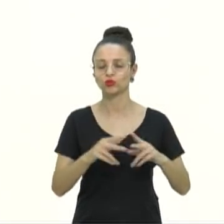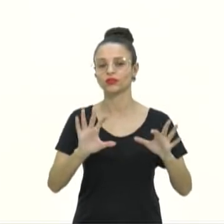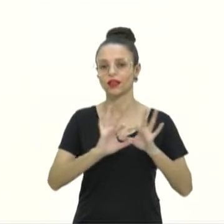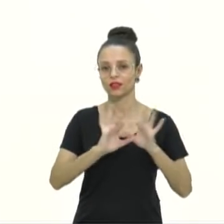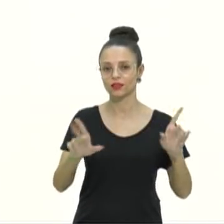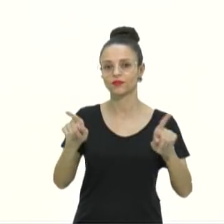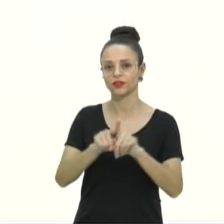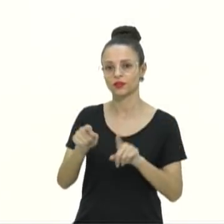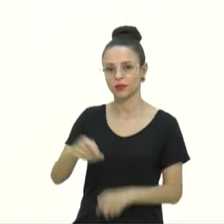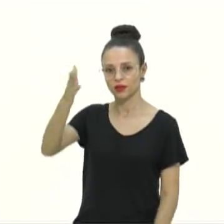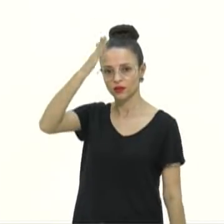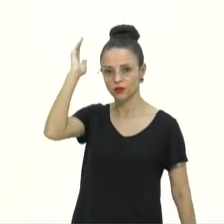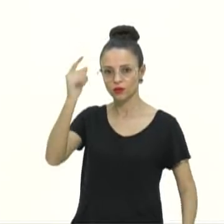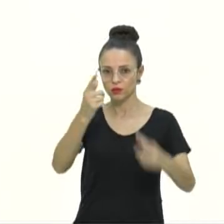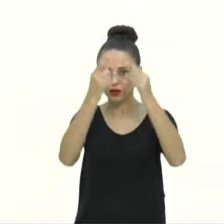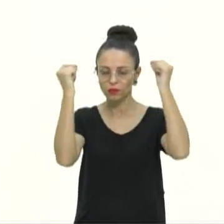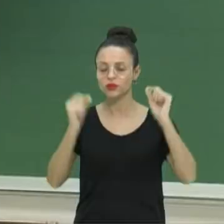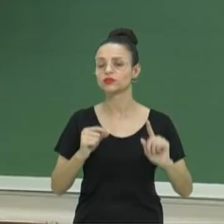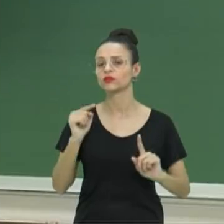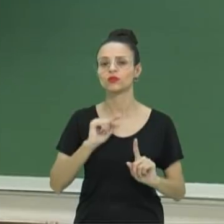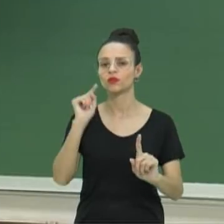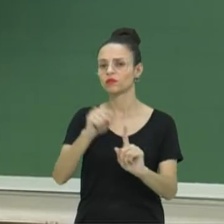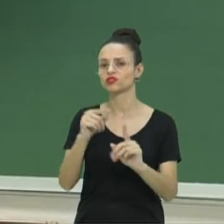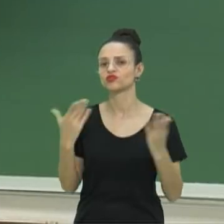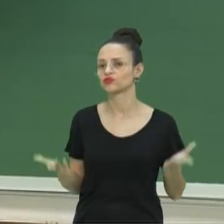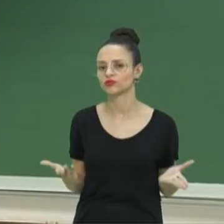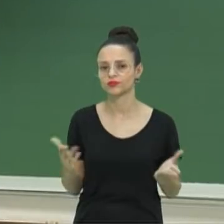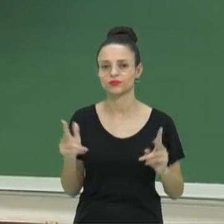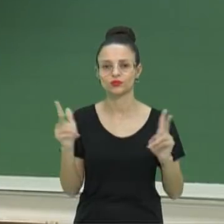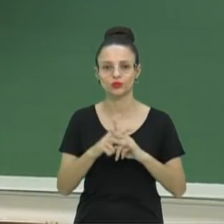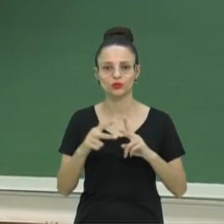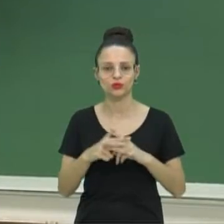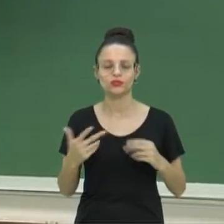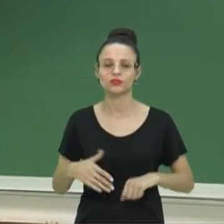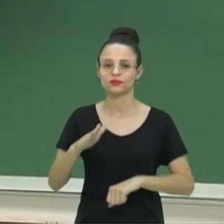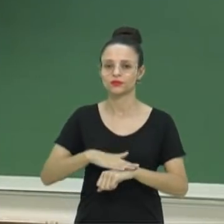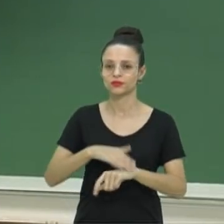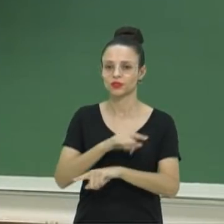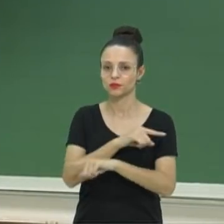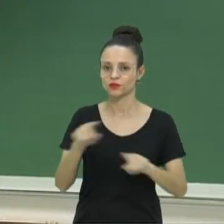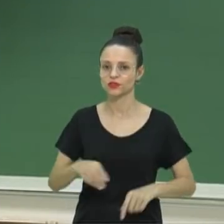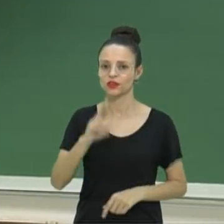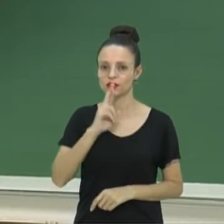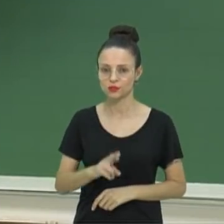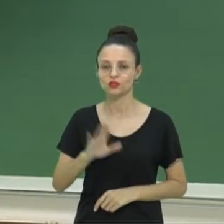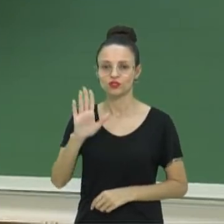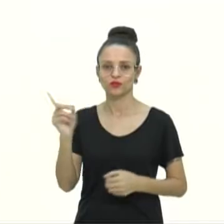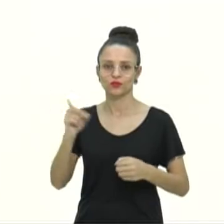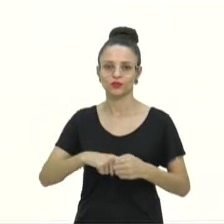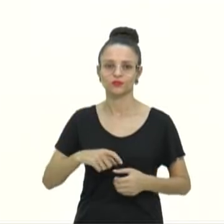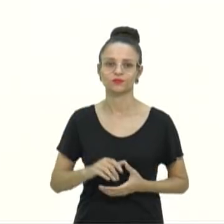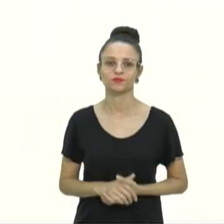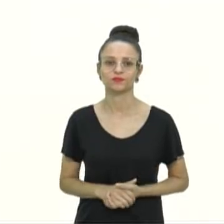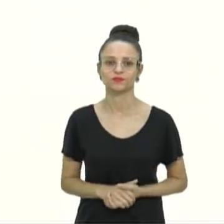e greco-romana? Então, qual é o objetivo das lutas? Vou ter um tempinho para realizar também, já já voltamos.